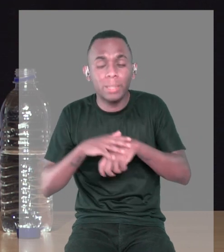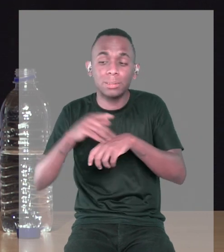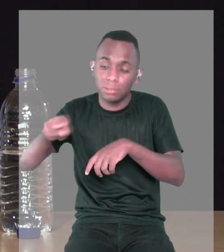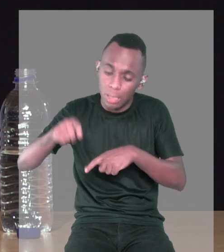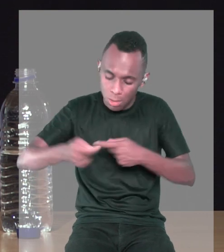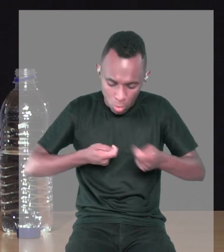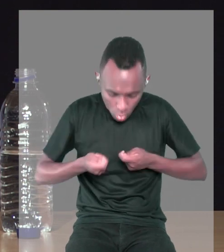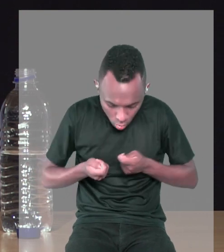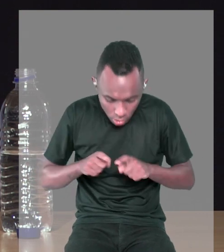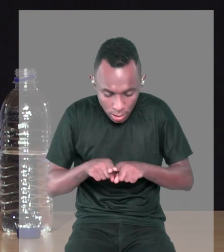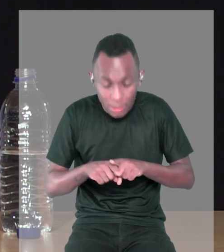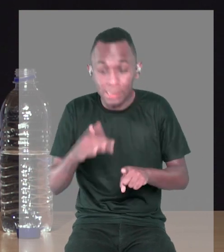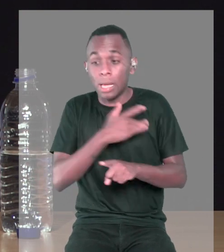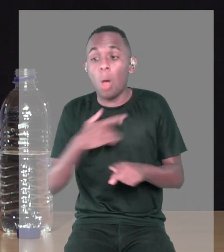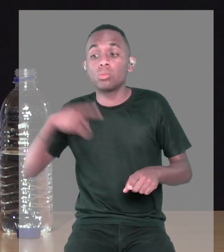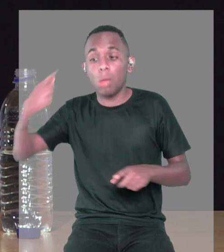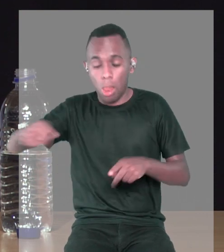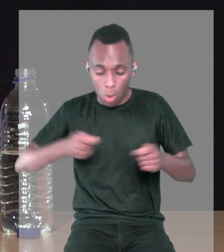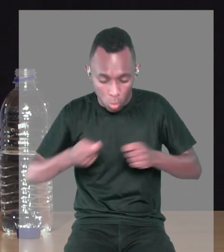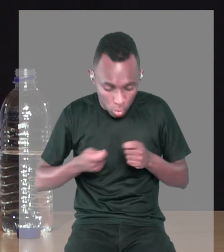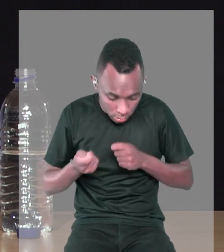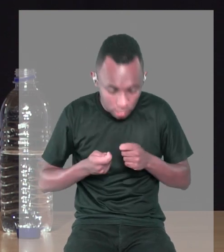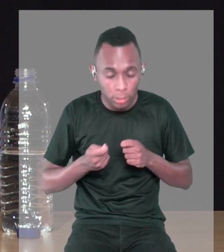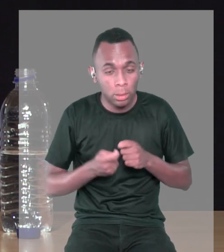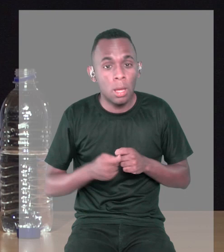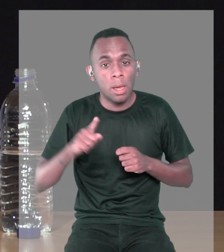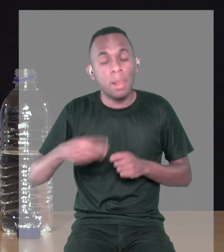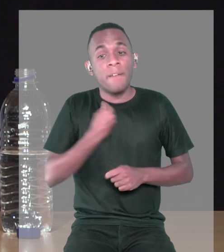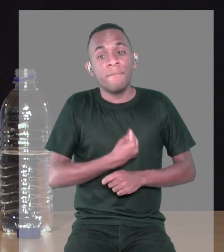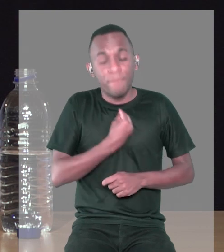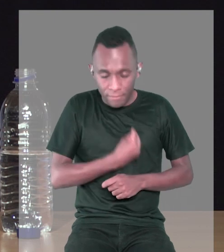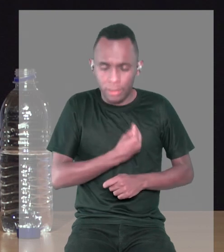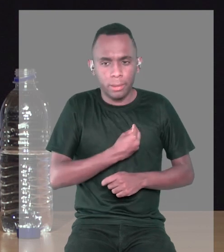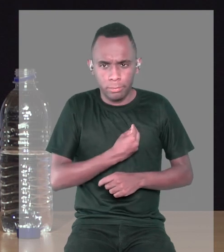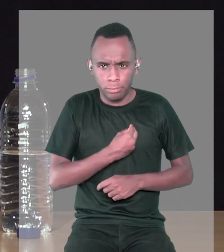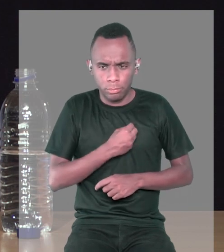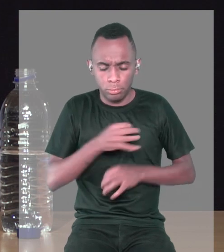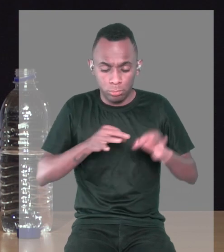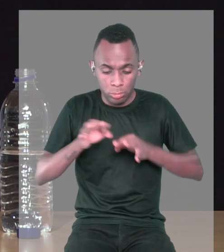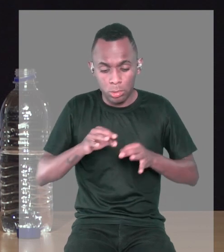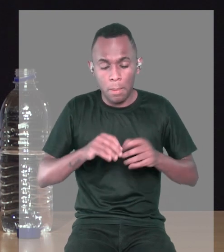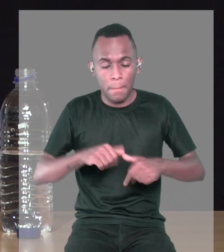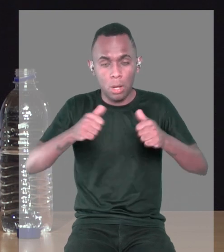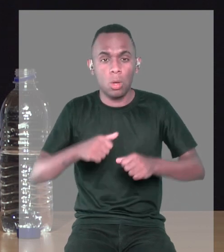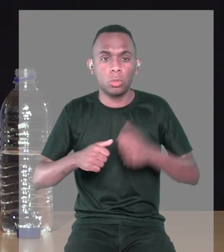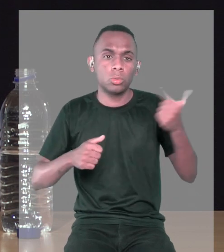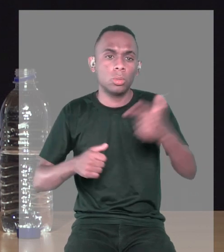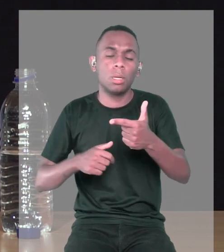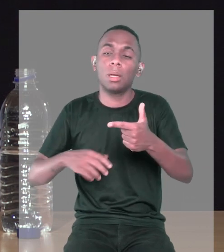sua doença, da sua saúde. Tomar o poder sobre a sua vida, em vez de deixar